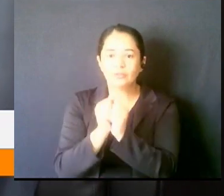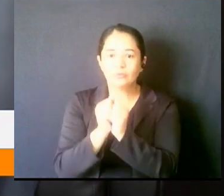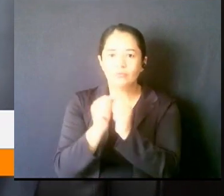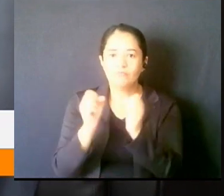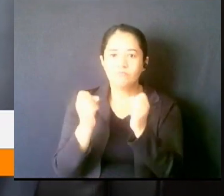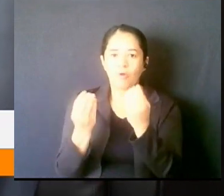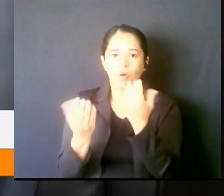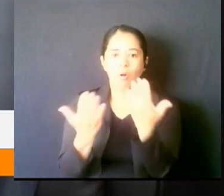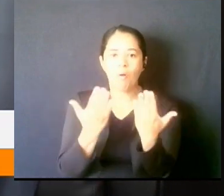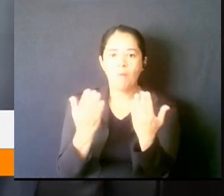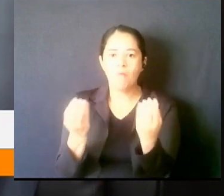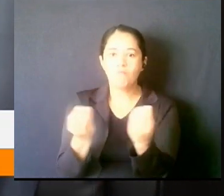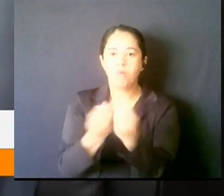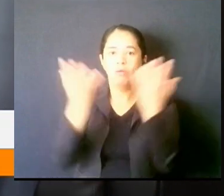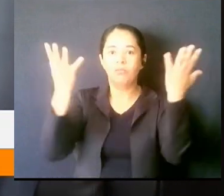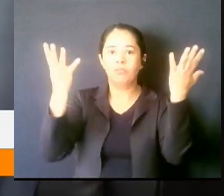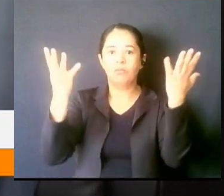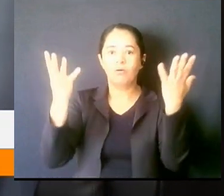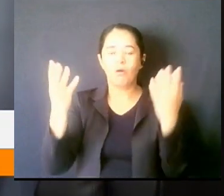sentido de